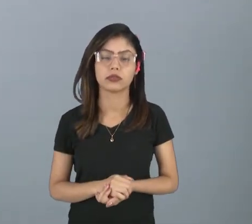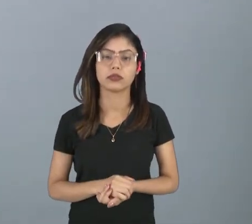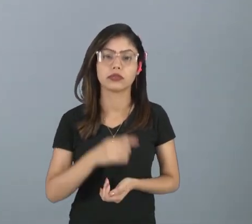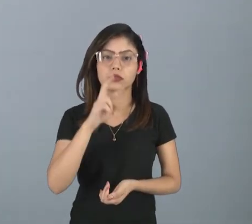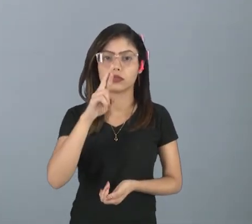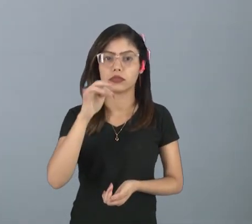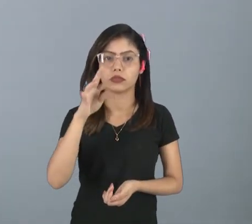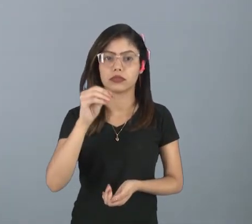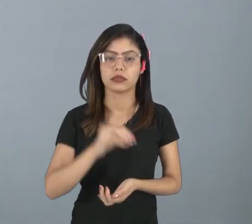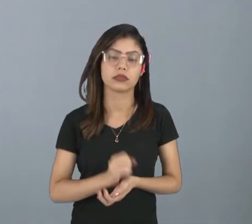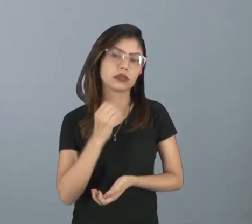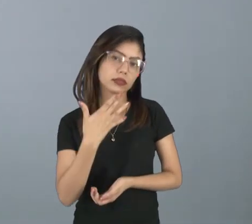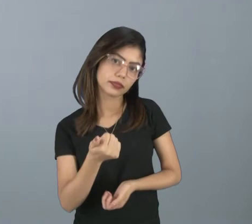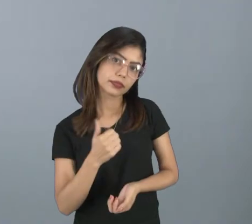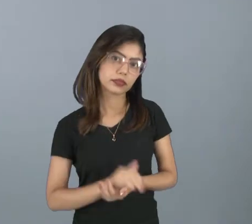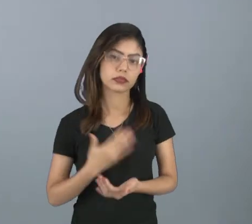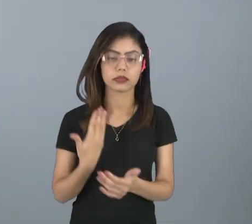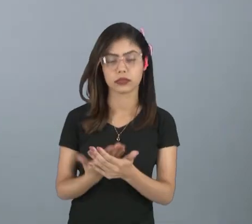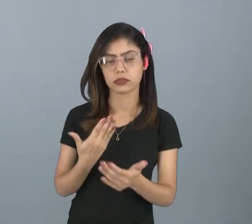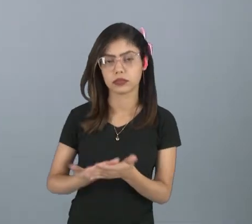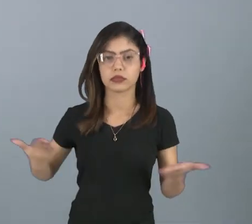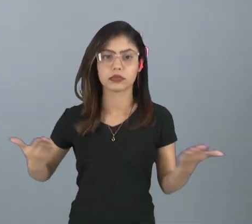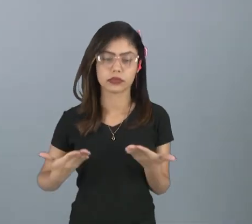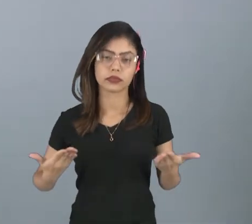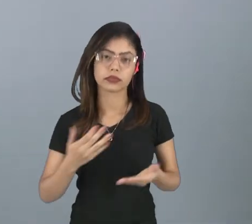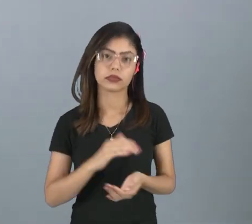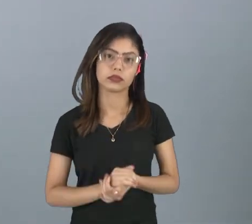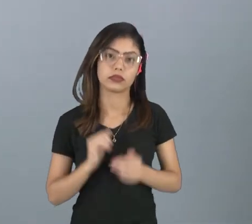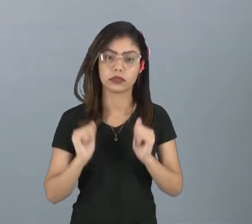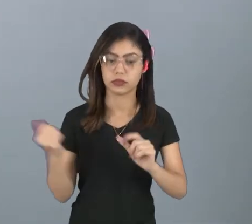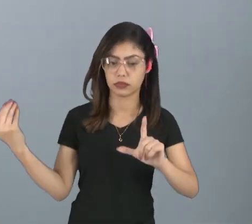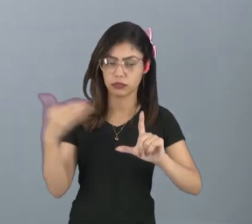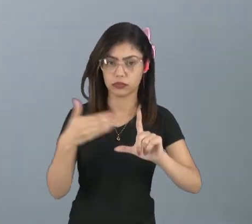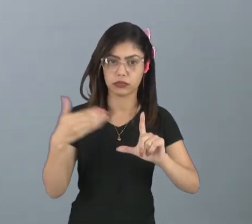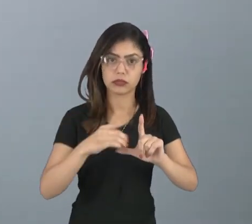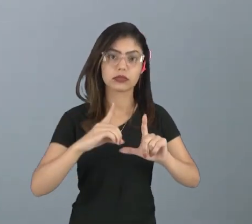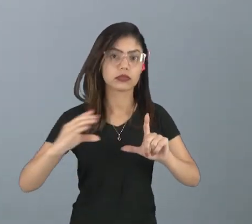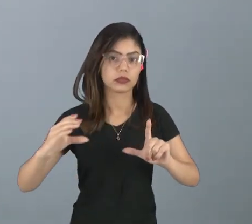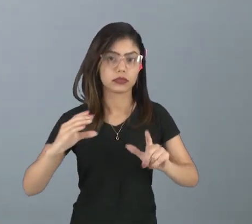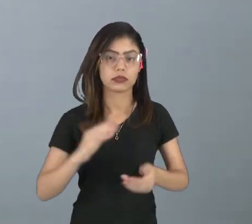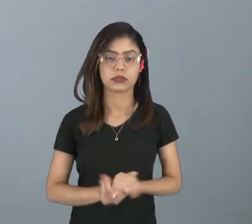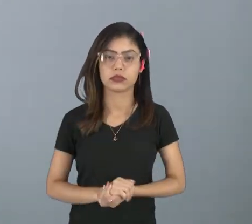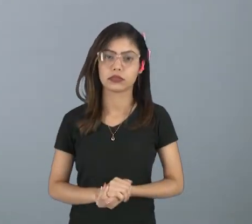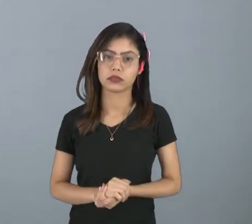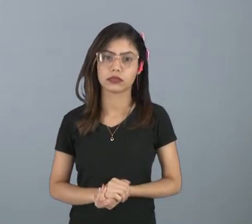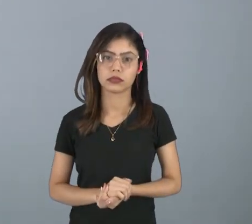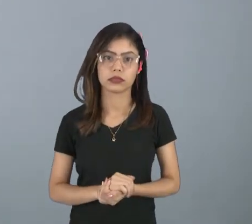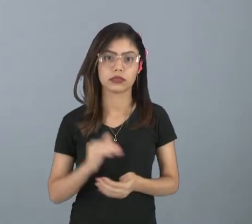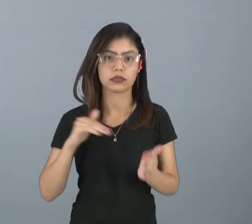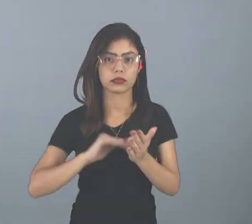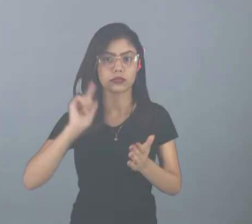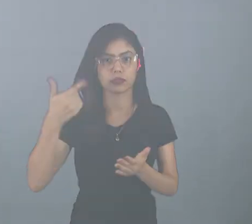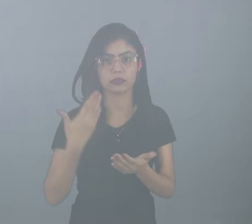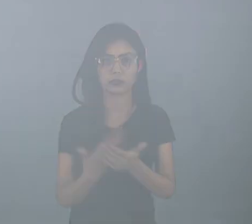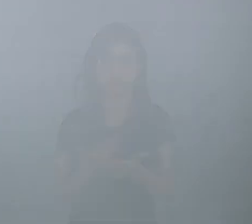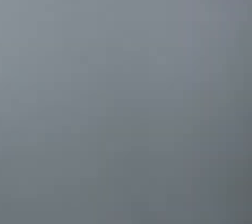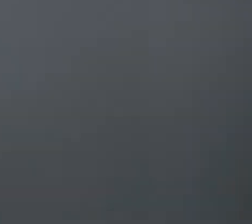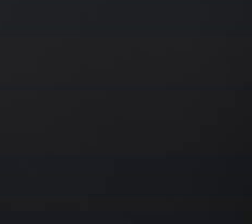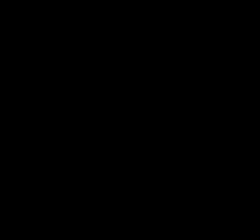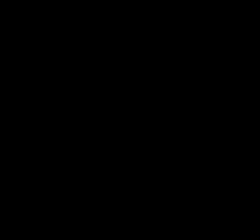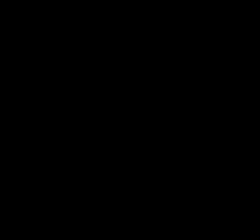os ratos, tá bom? Então essa foi a nossa aula de hoje. Vocês podem acessá-la mais vezes lá na plataforma Eduque. Até a próxima aula!